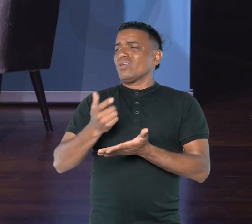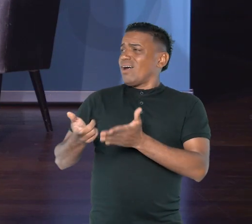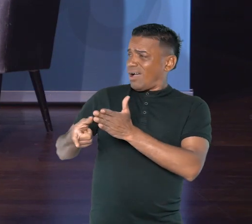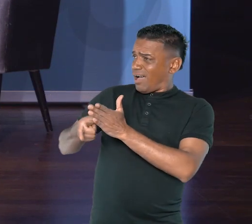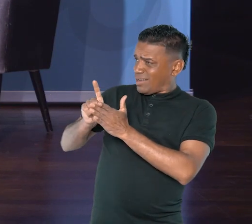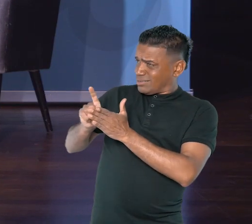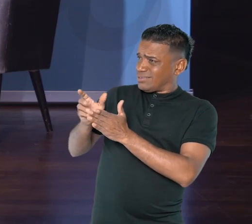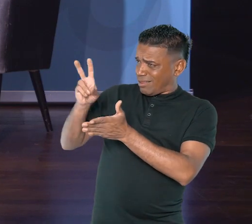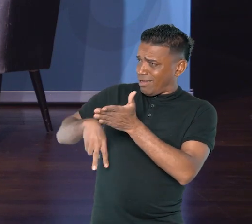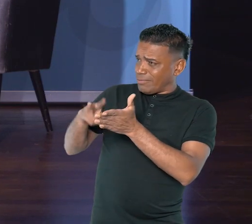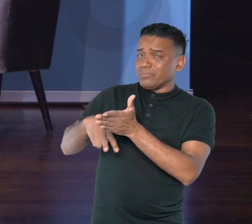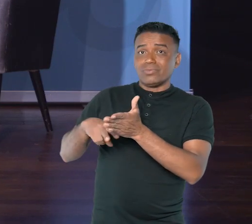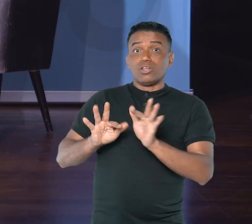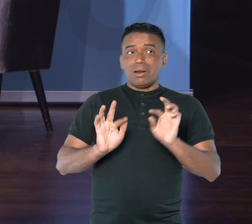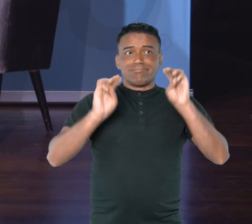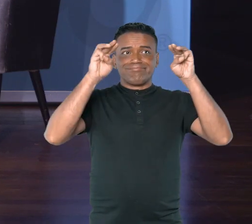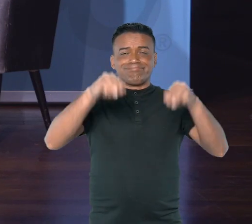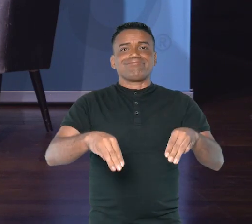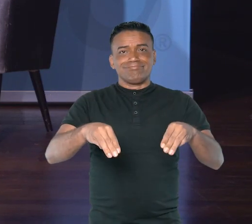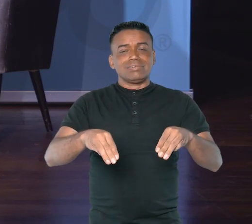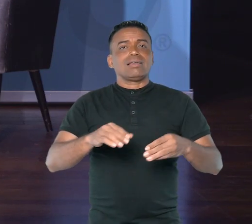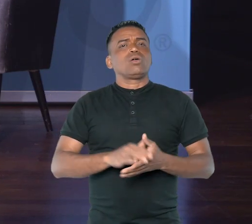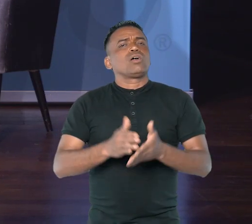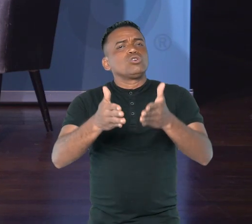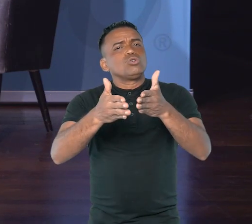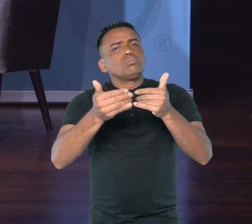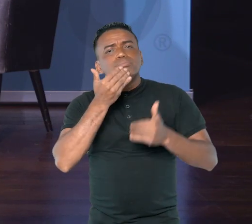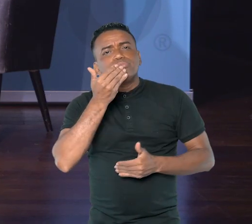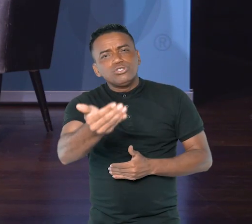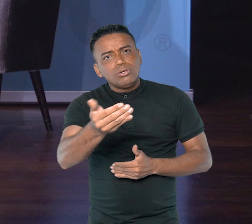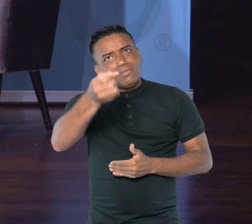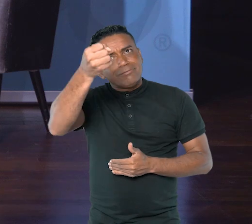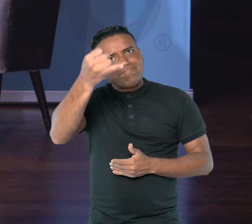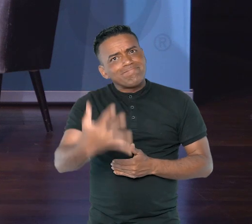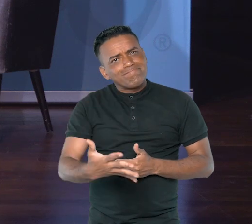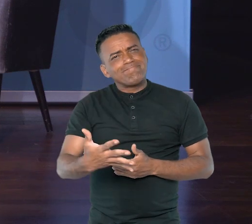Dani, aí você lê para a gente encerrar, eu quero te pedir para falar um pouco